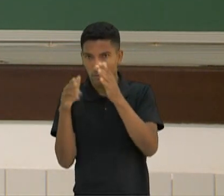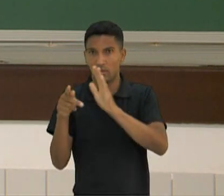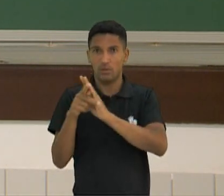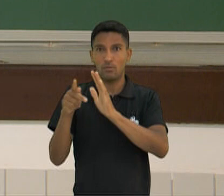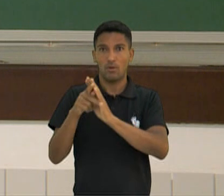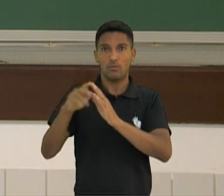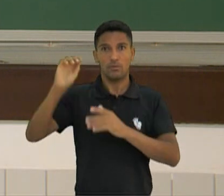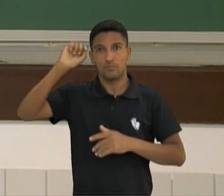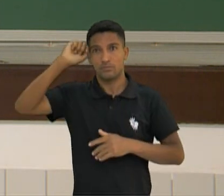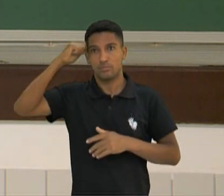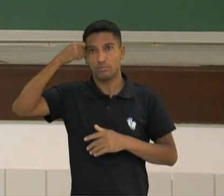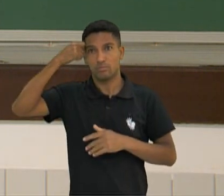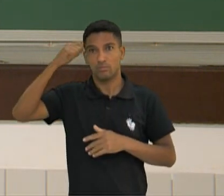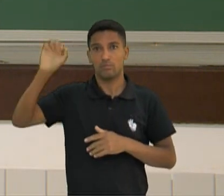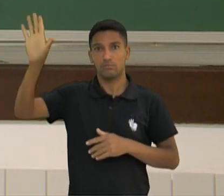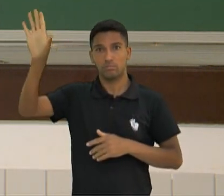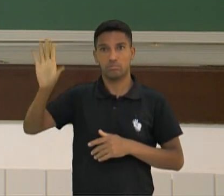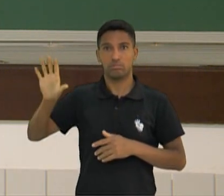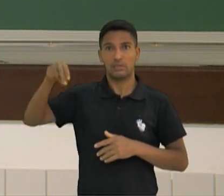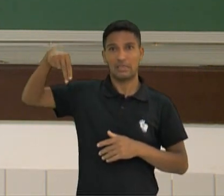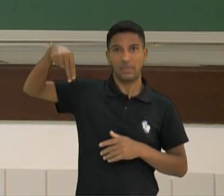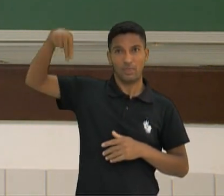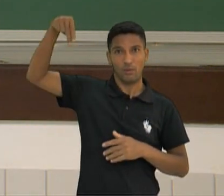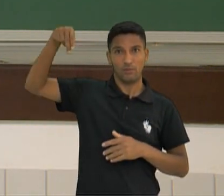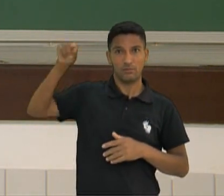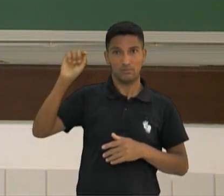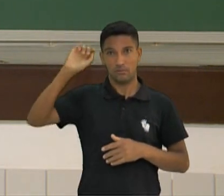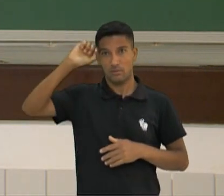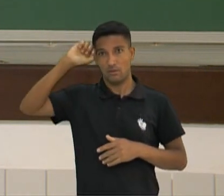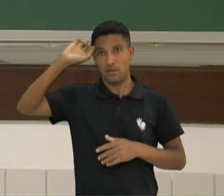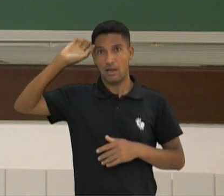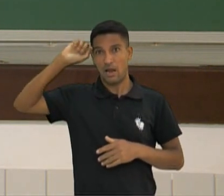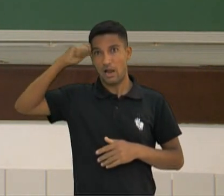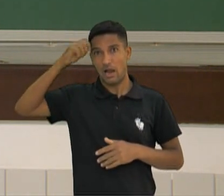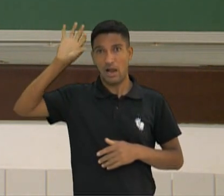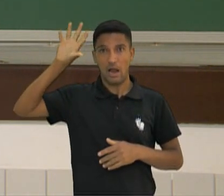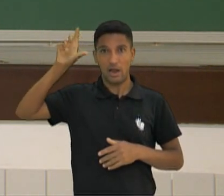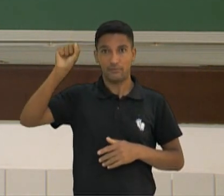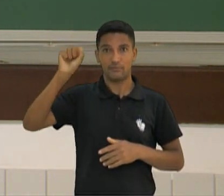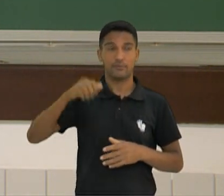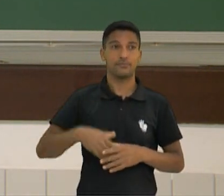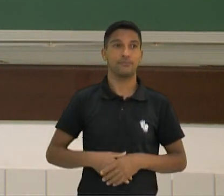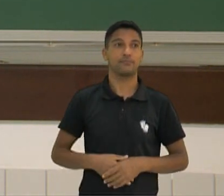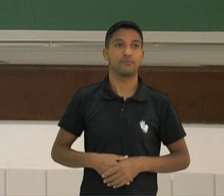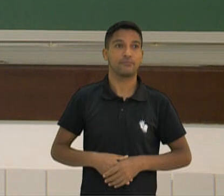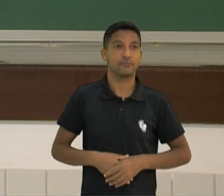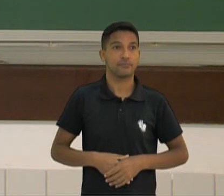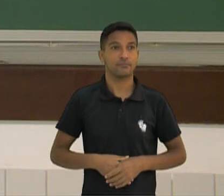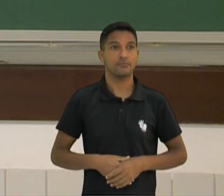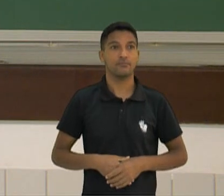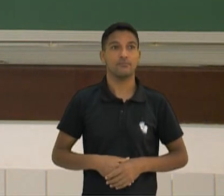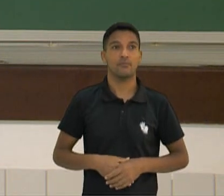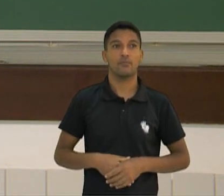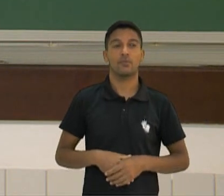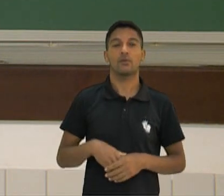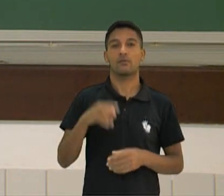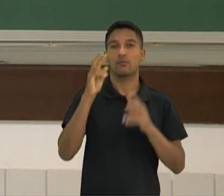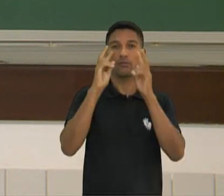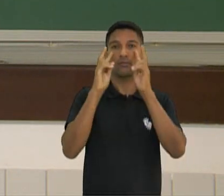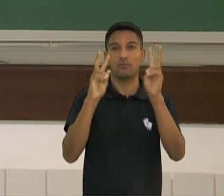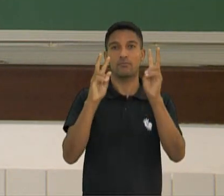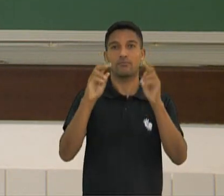continente africano, começando com o norte da África. Dentro dessa perspectiva, novamente aquele mapinha, agora mudamos o